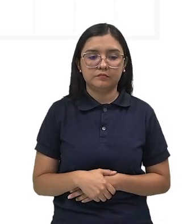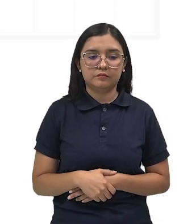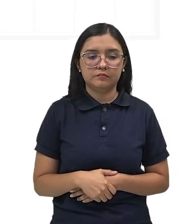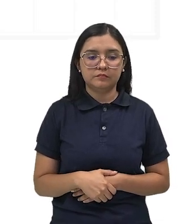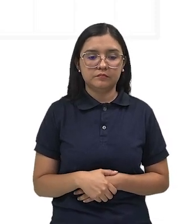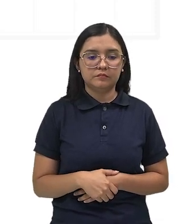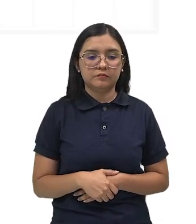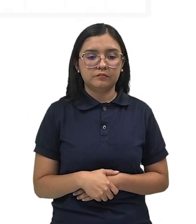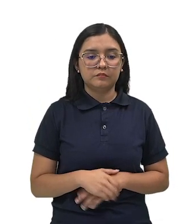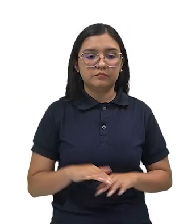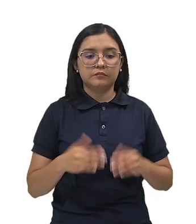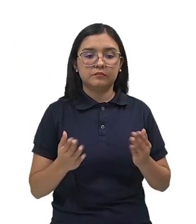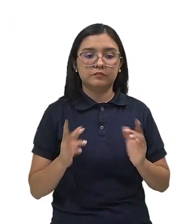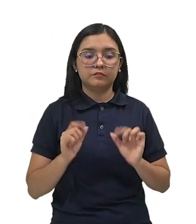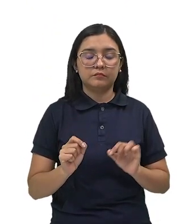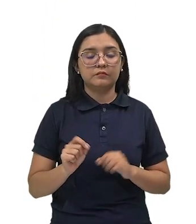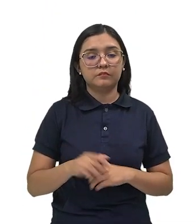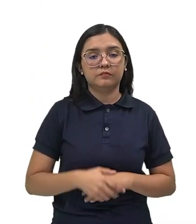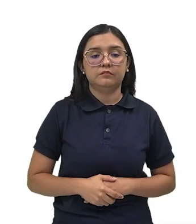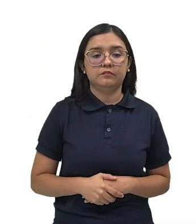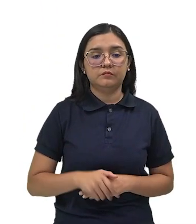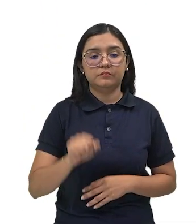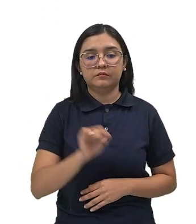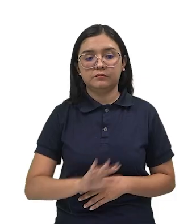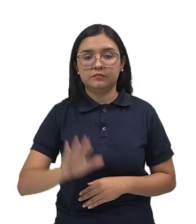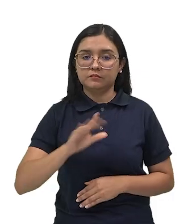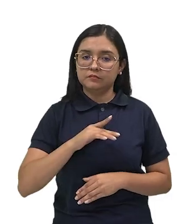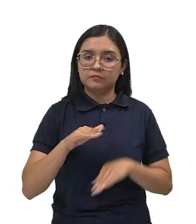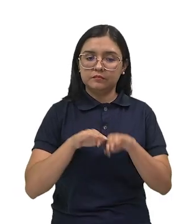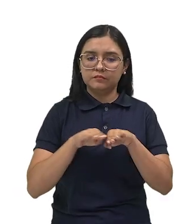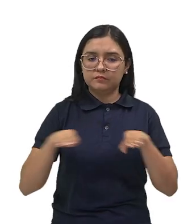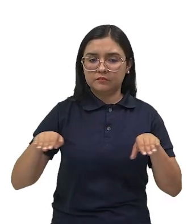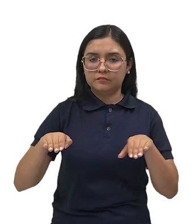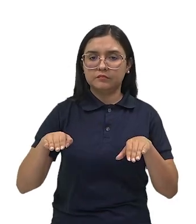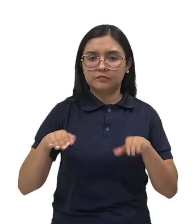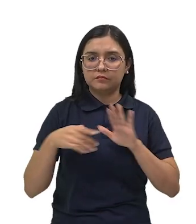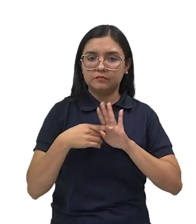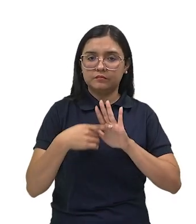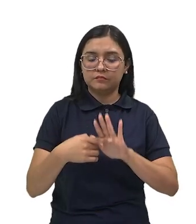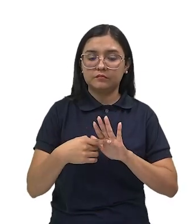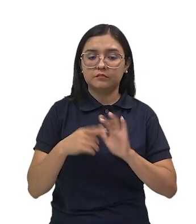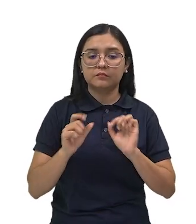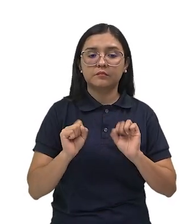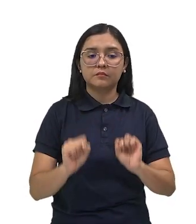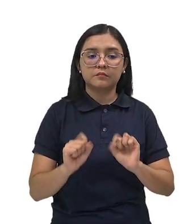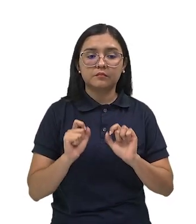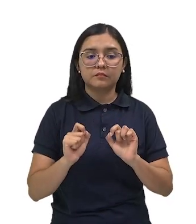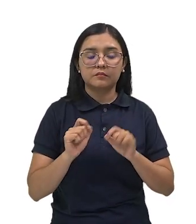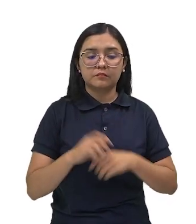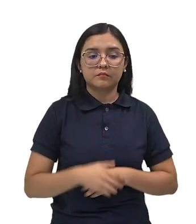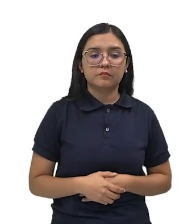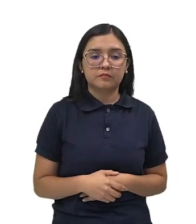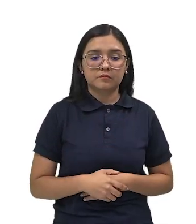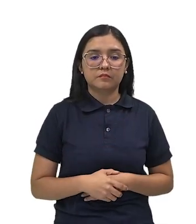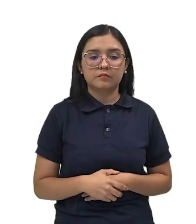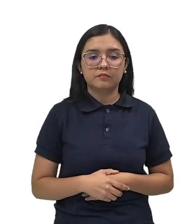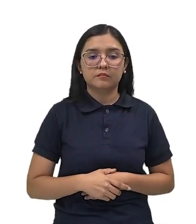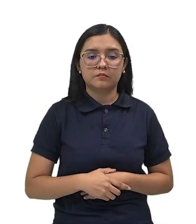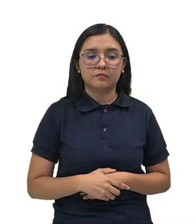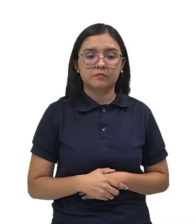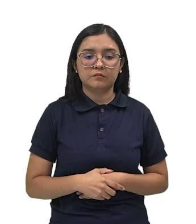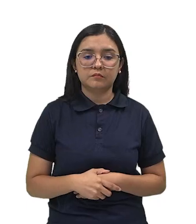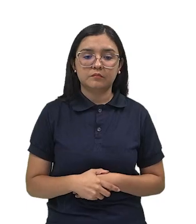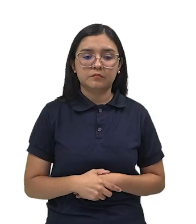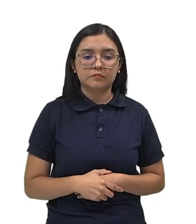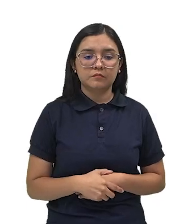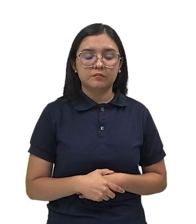essa figura aqui, depois da sua planificação, né, eu posso então fechar essa figura,